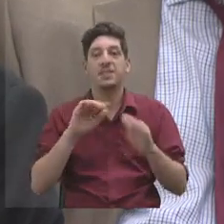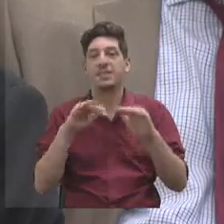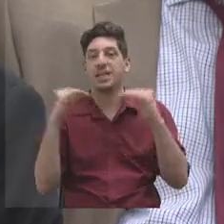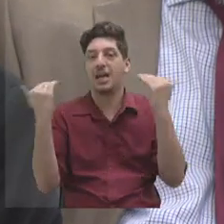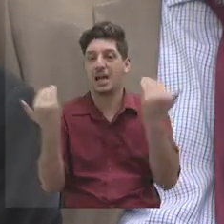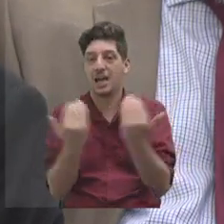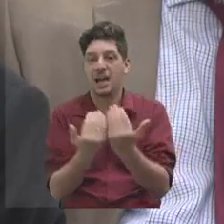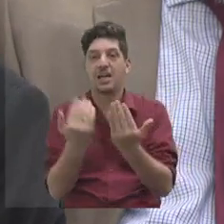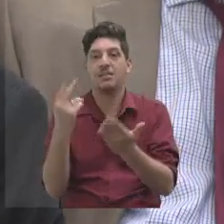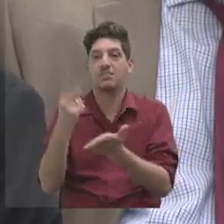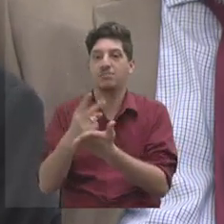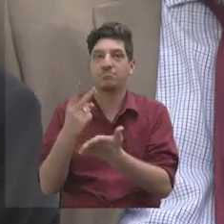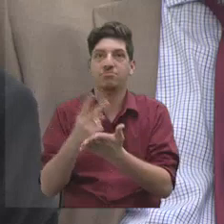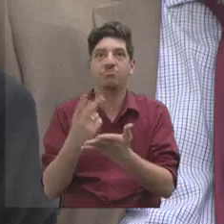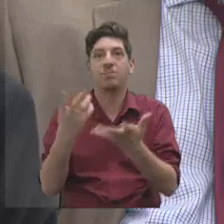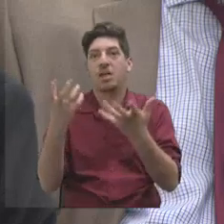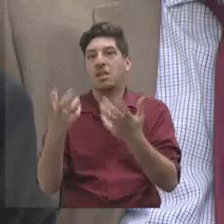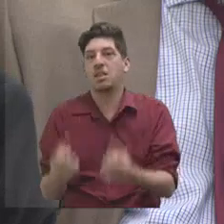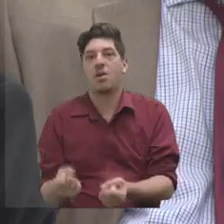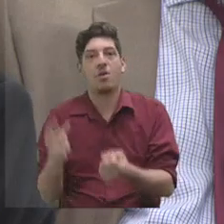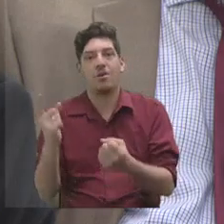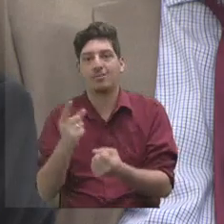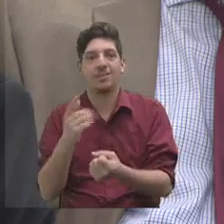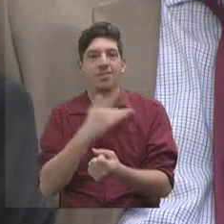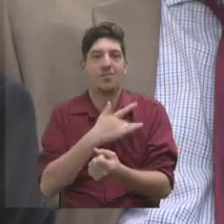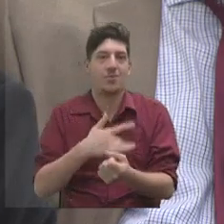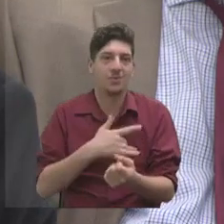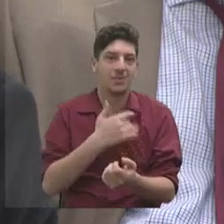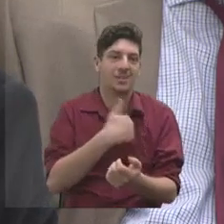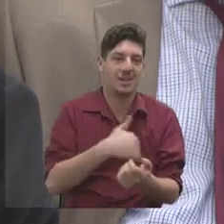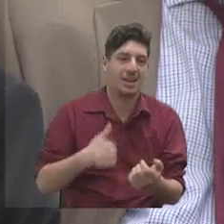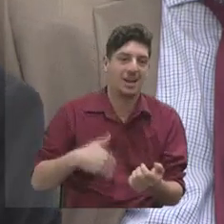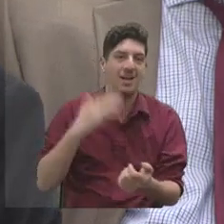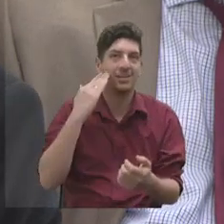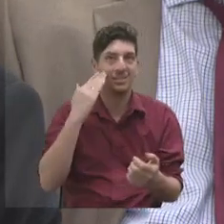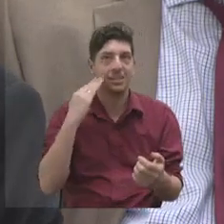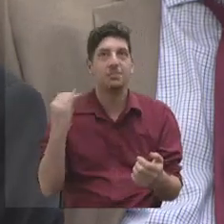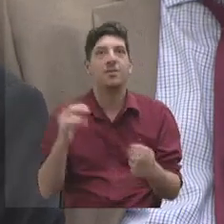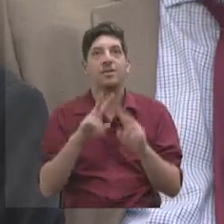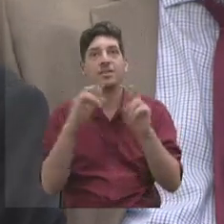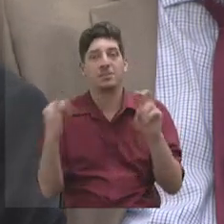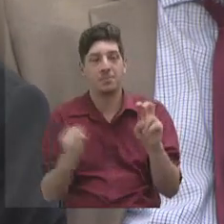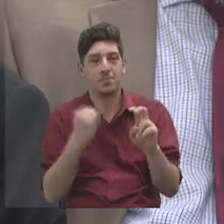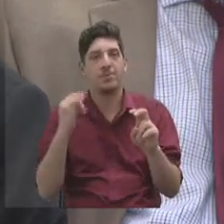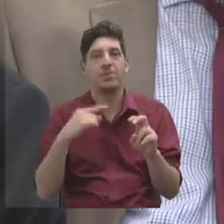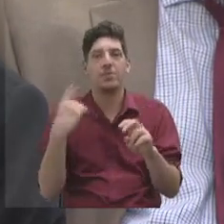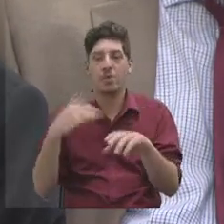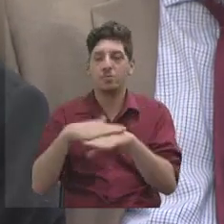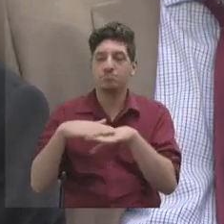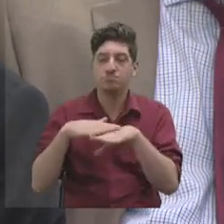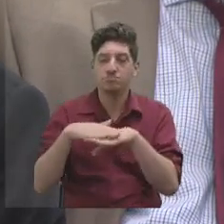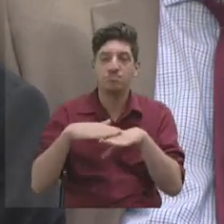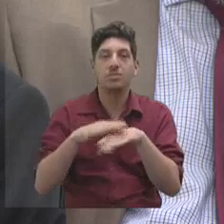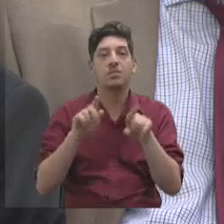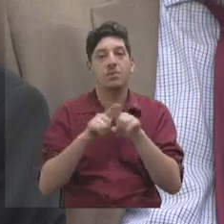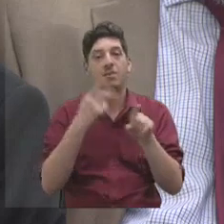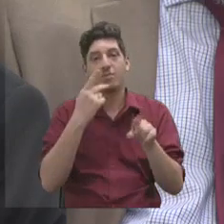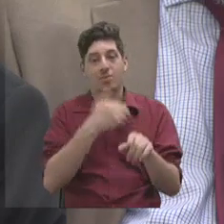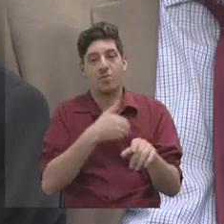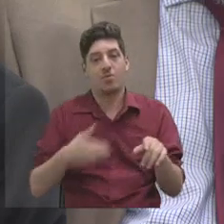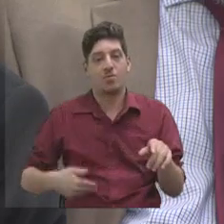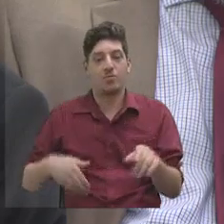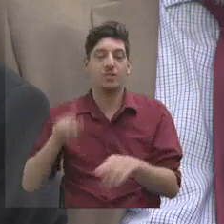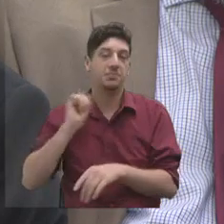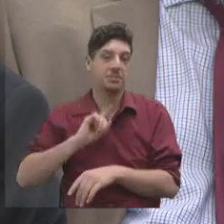tanto com Cruzeiro como com Atlético também é um assunto importante de nós trazermos aqui falar que ali o governo do estado teve um papel